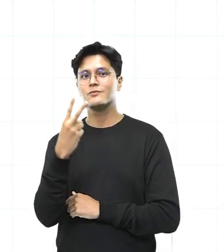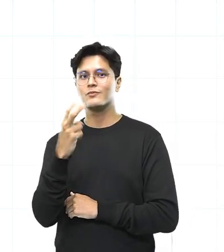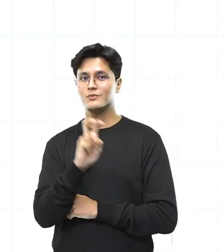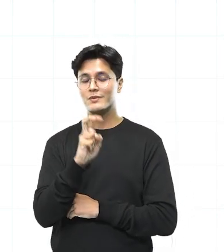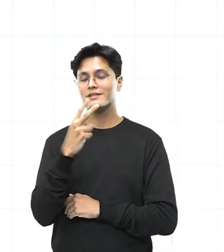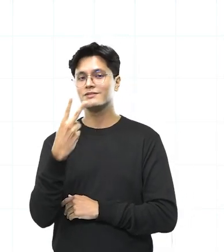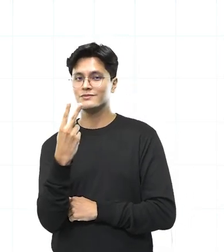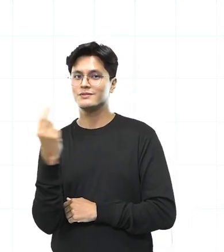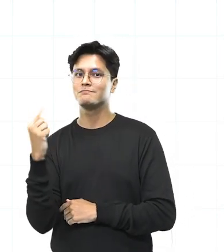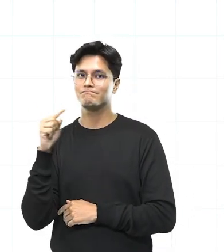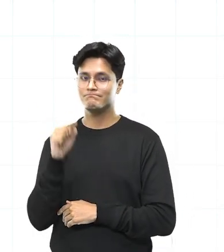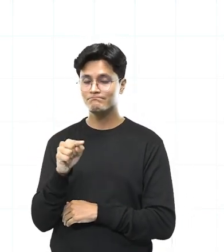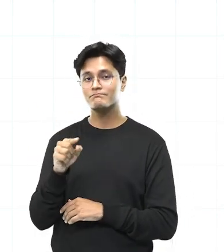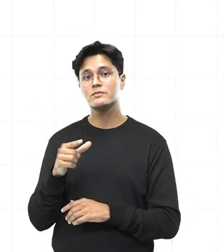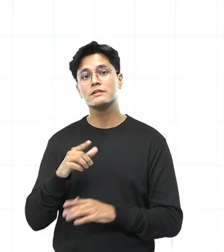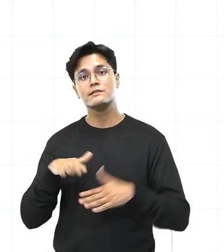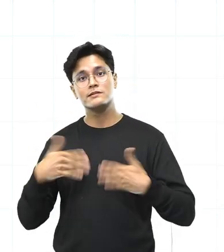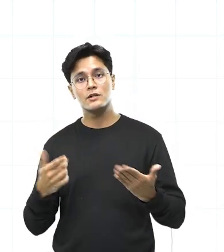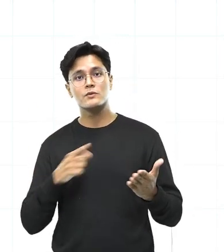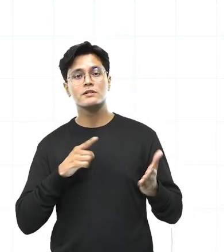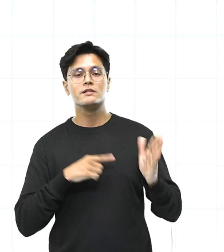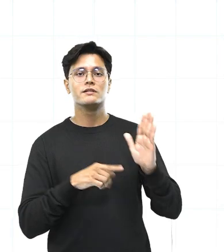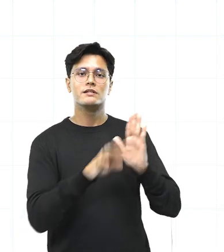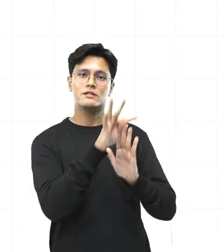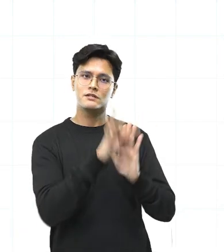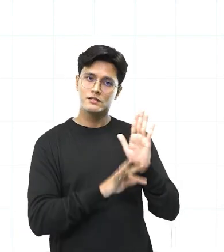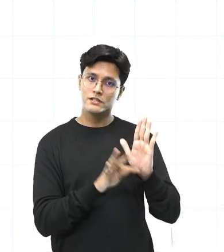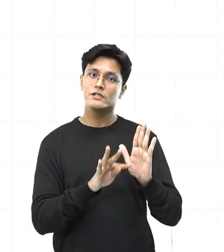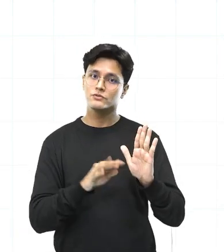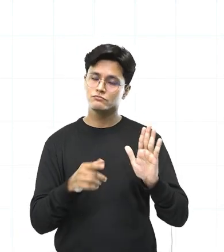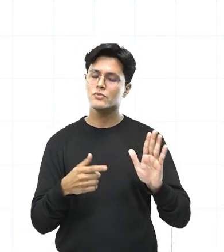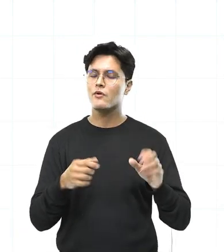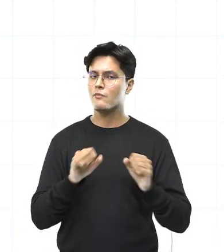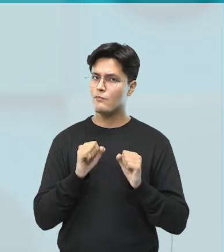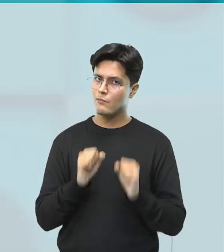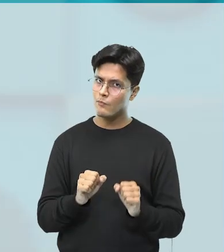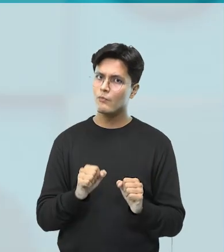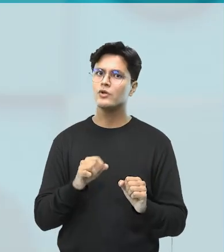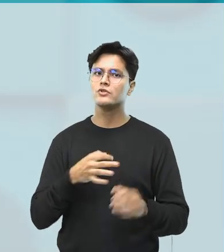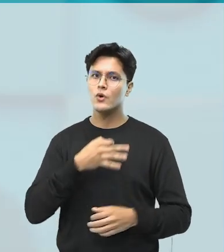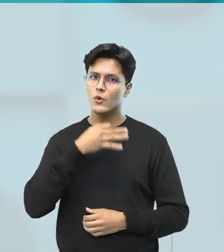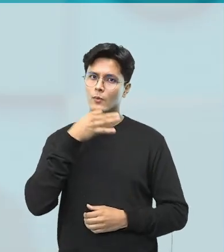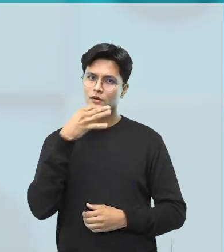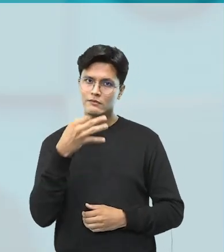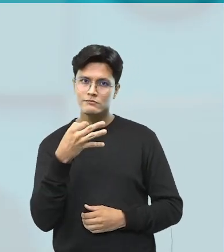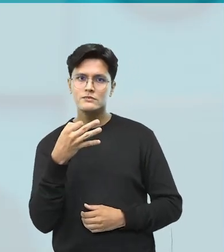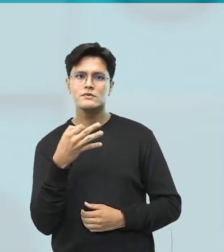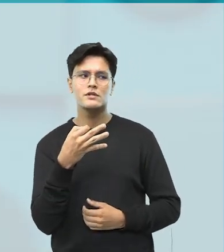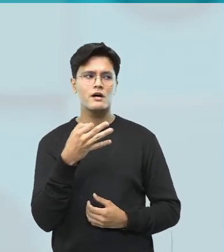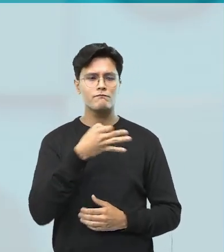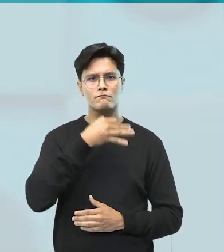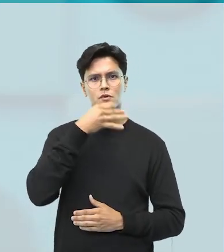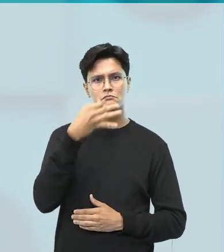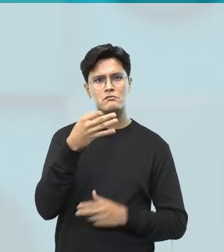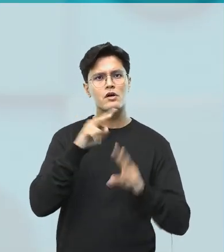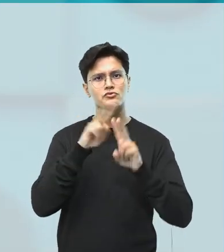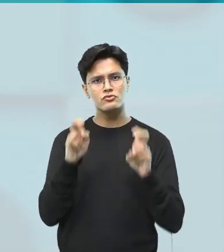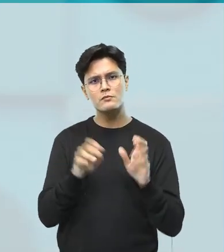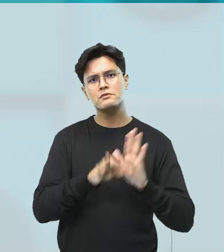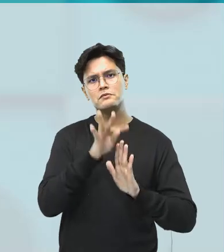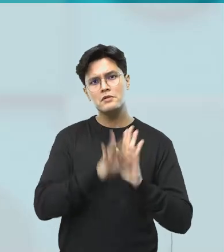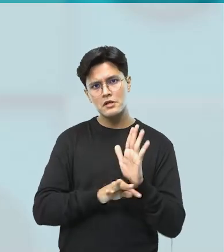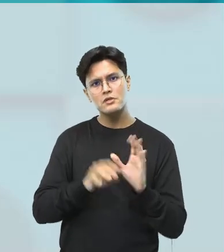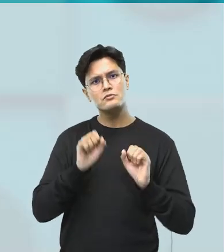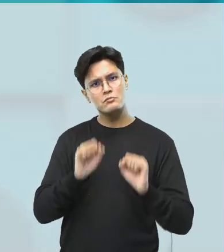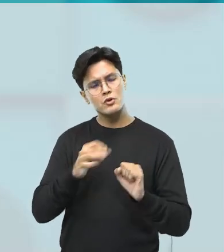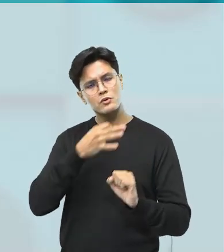texto e esse texto eu posso tecer comentários sobre esse texto, né? Eu posso ali trazer a minha opinião.